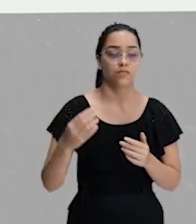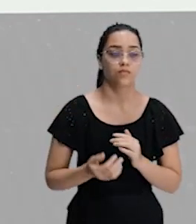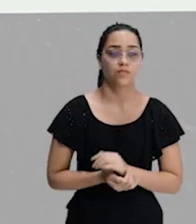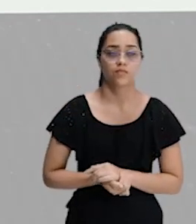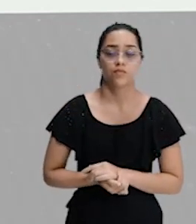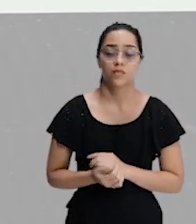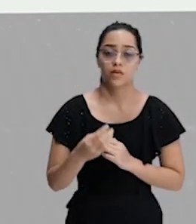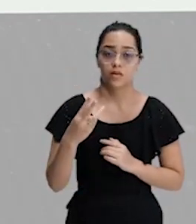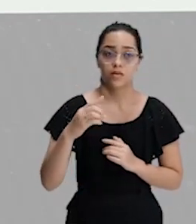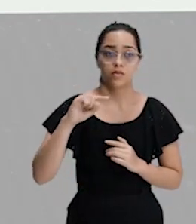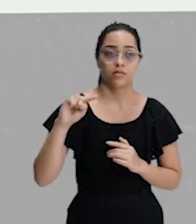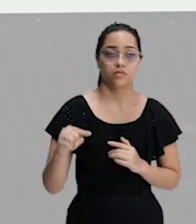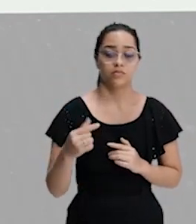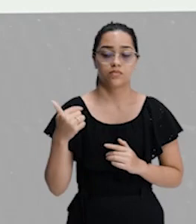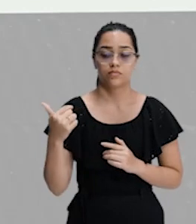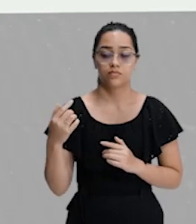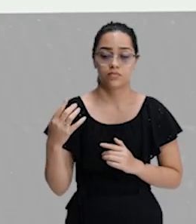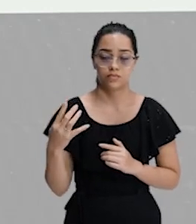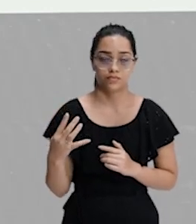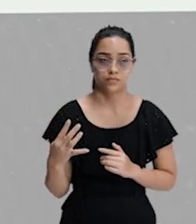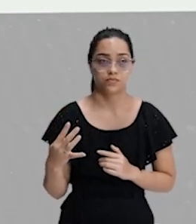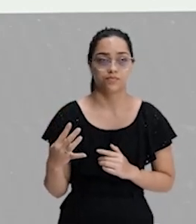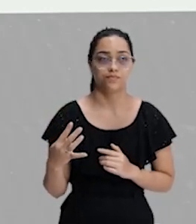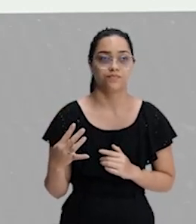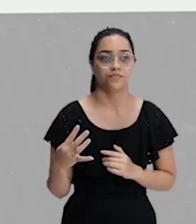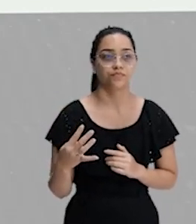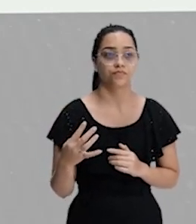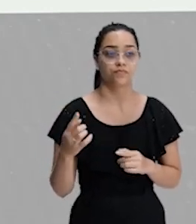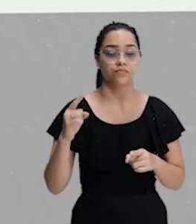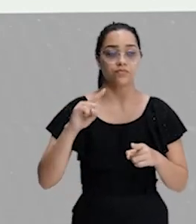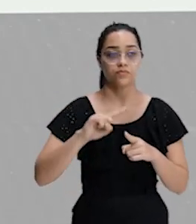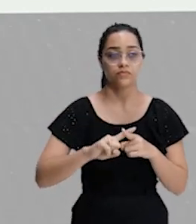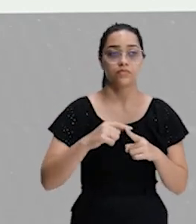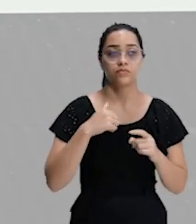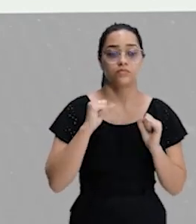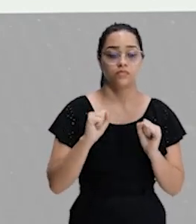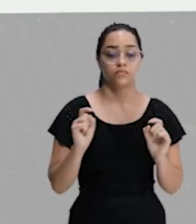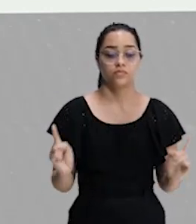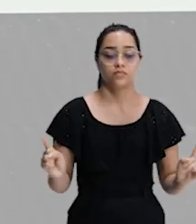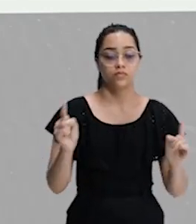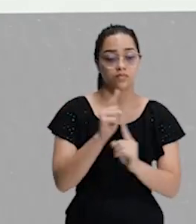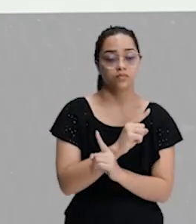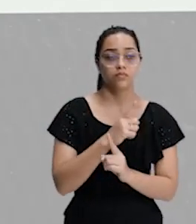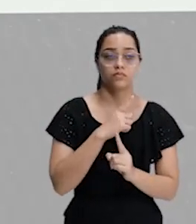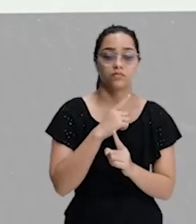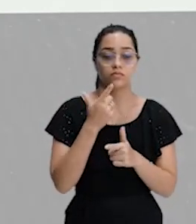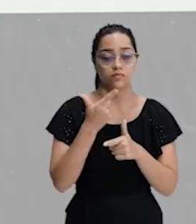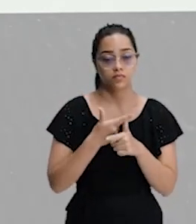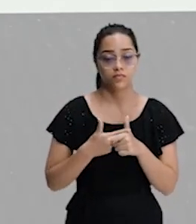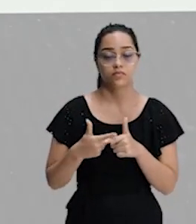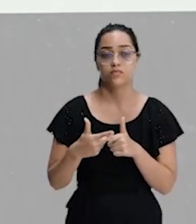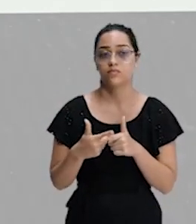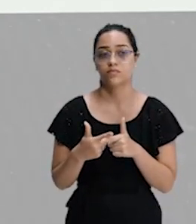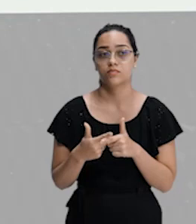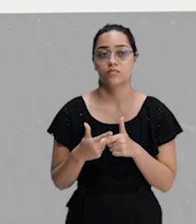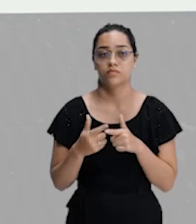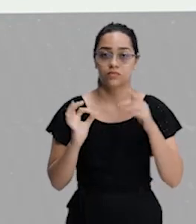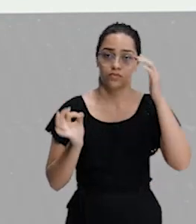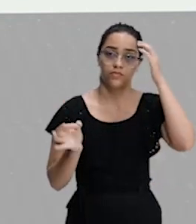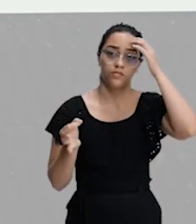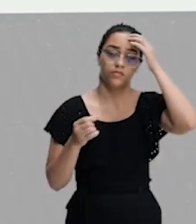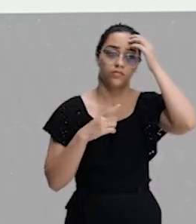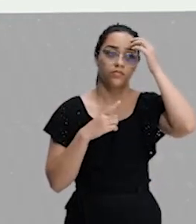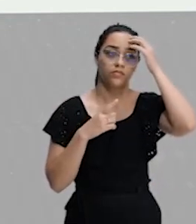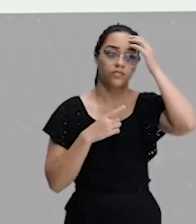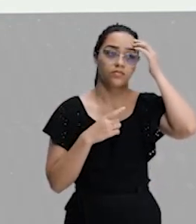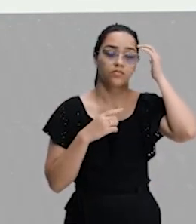esse 3,14, que está multiplicando, eu posso trazer para cá, dividindo. Certo? Eu vou